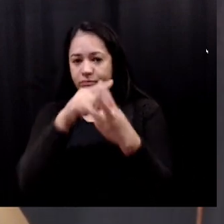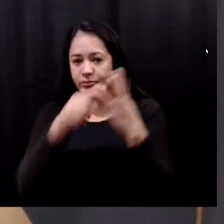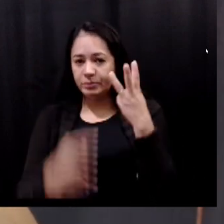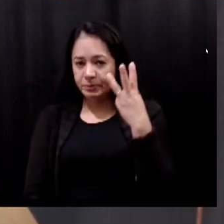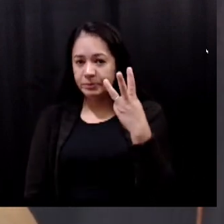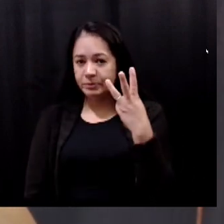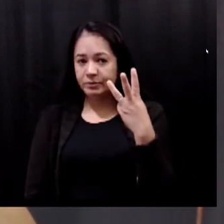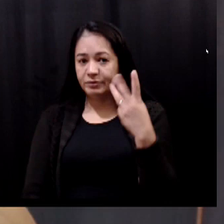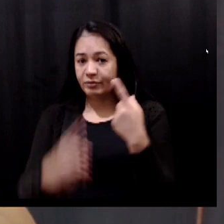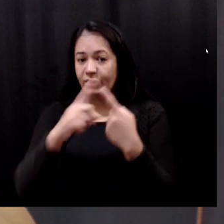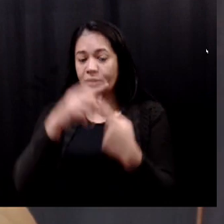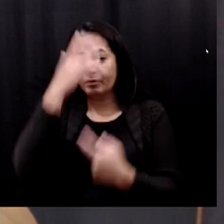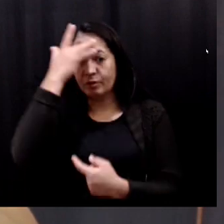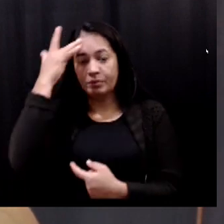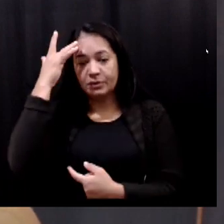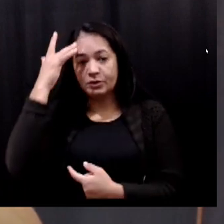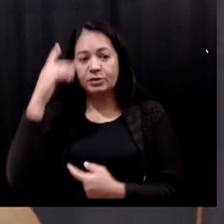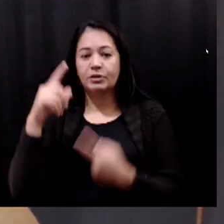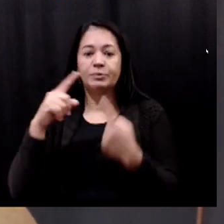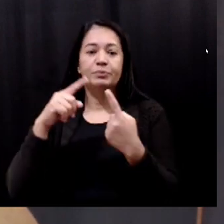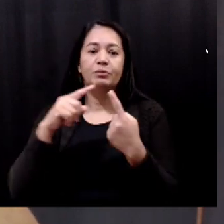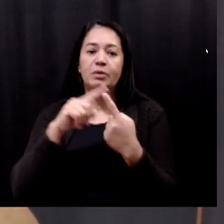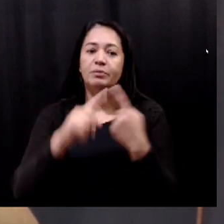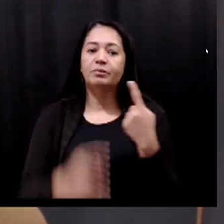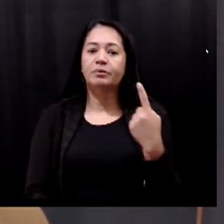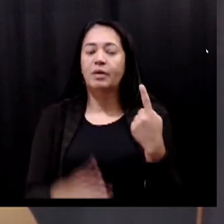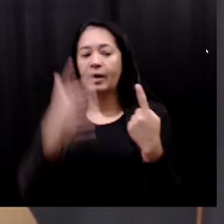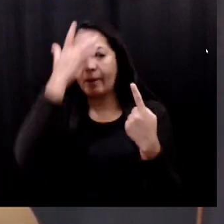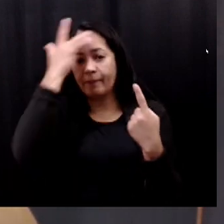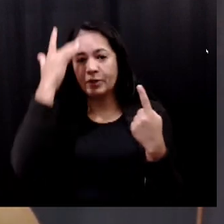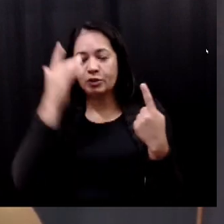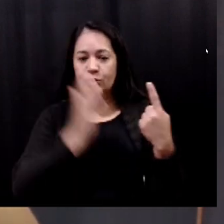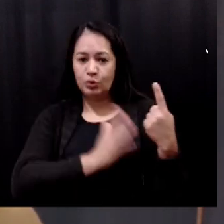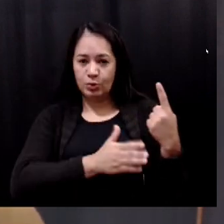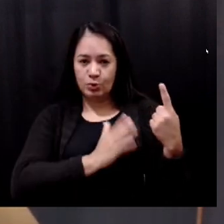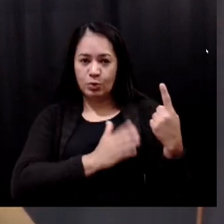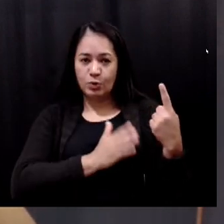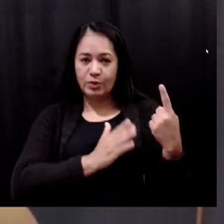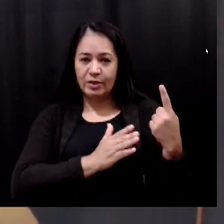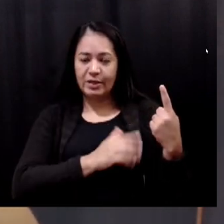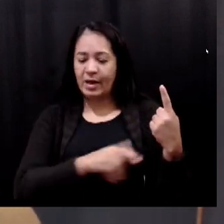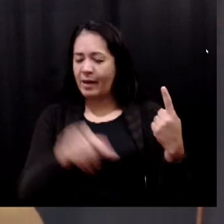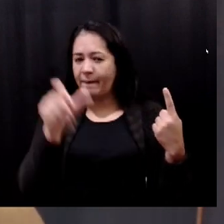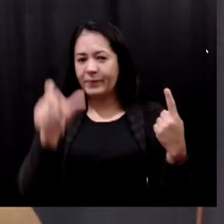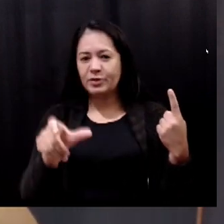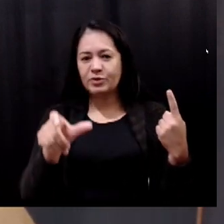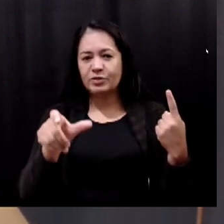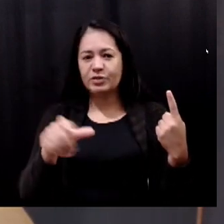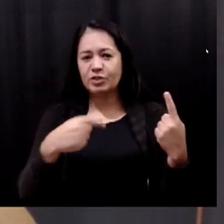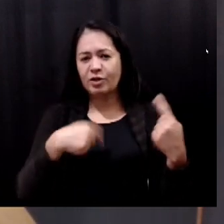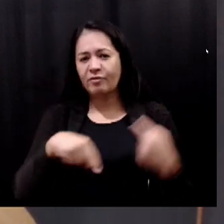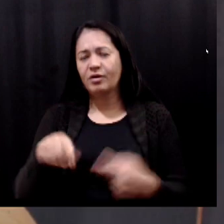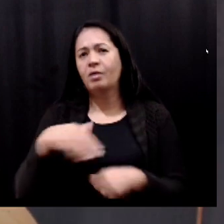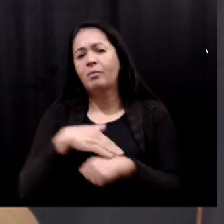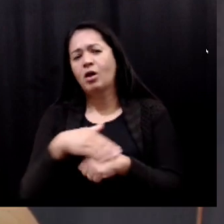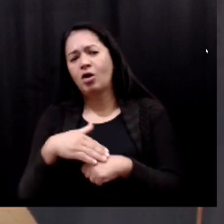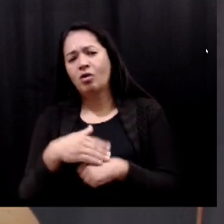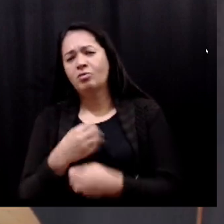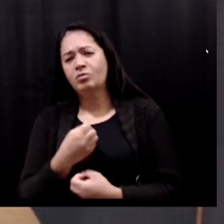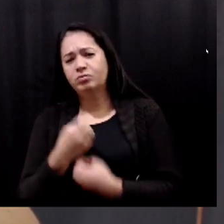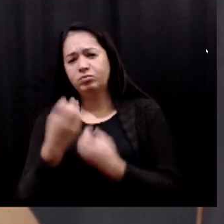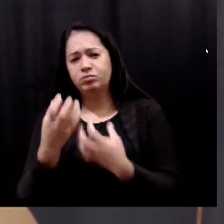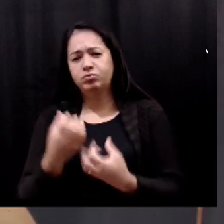gente é um cuidador. A gente precisa ter uma pessoa que é do coração, que é aquela pessoa que a gente vai para conversar sobre as nossas dores mesmo,